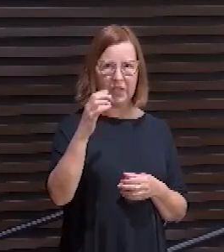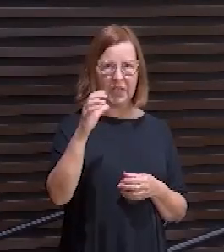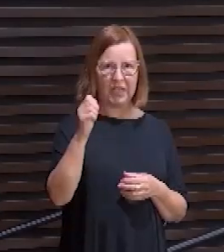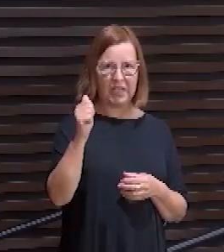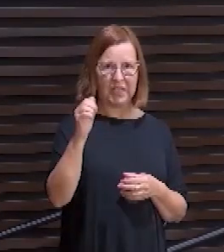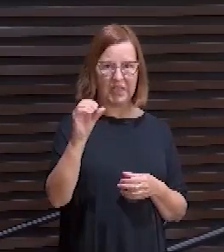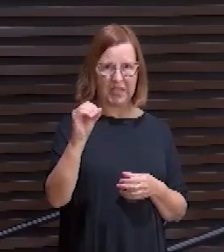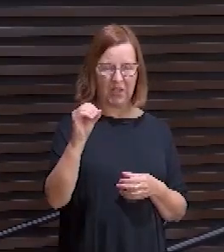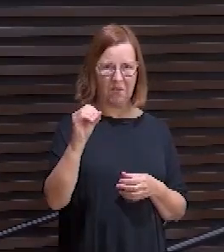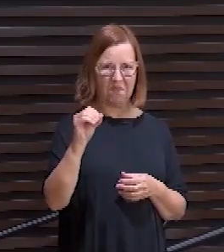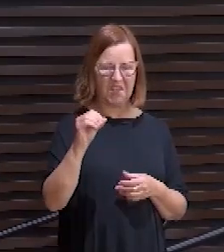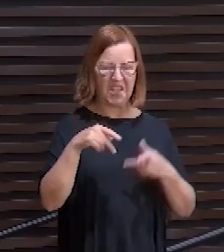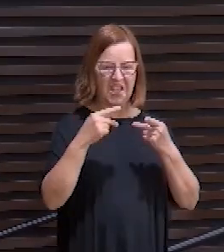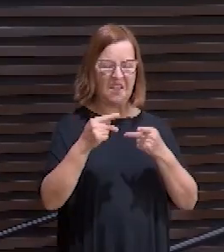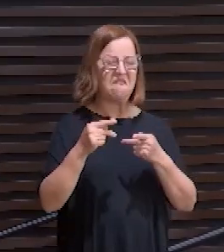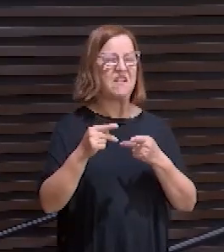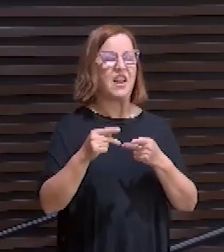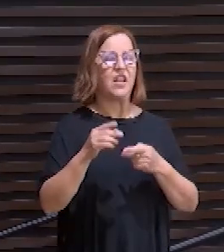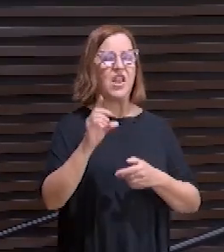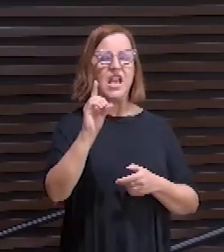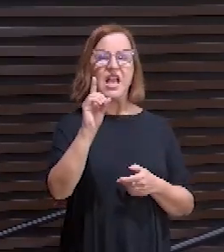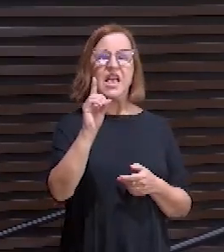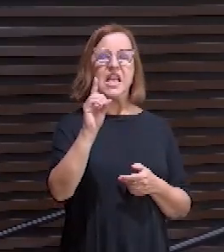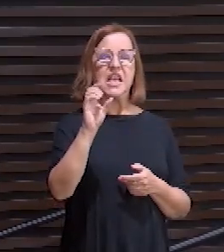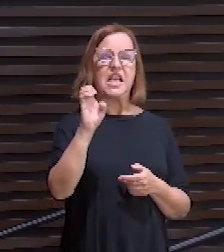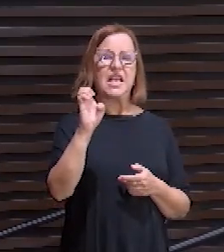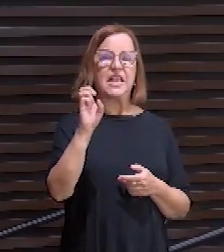democracia. Uma boca que